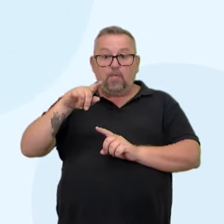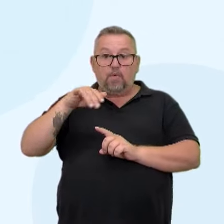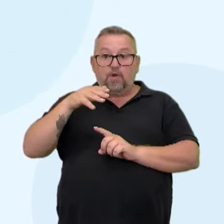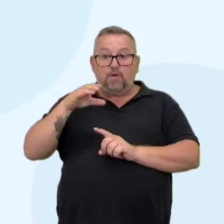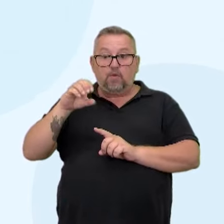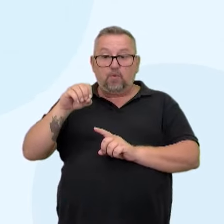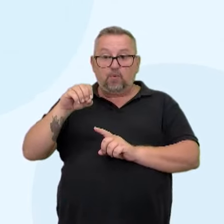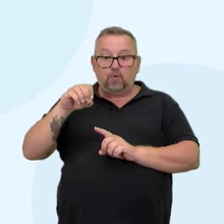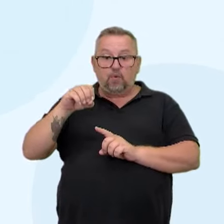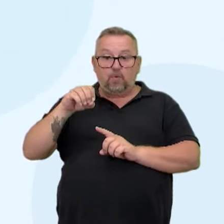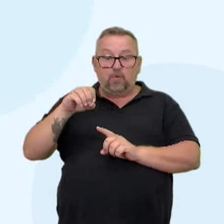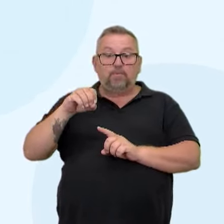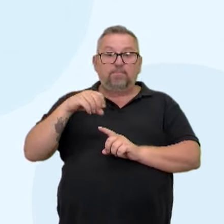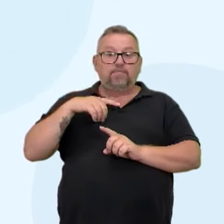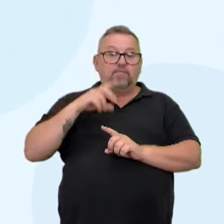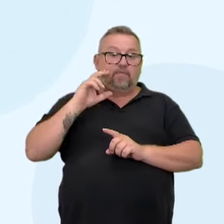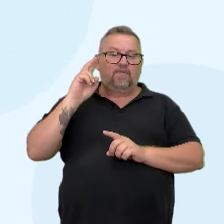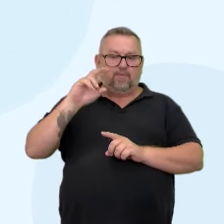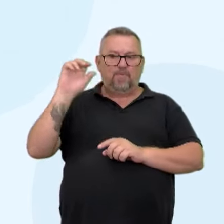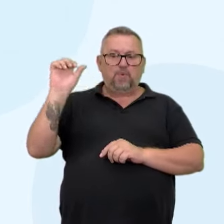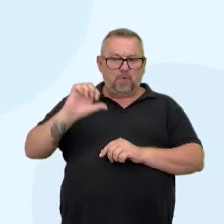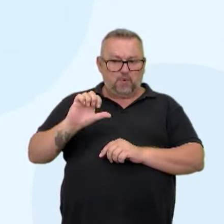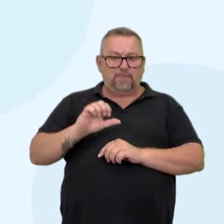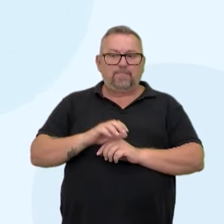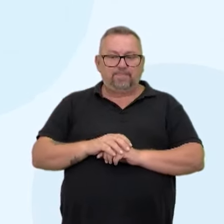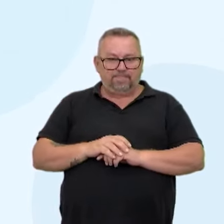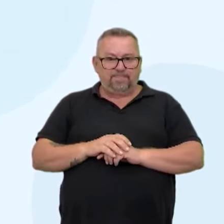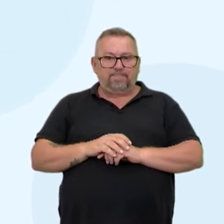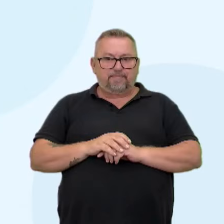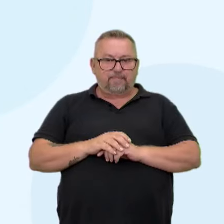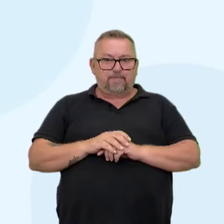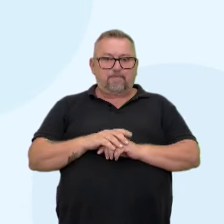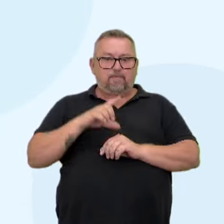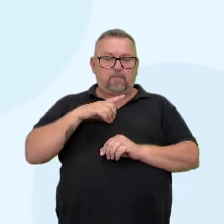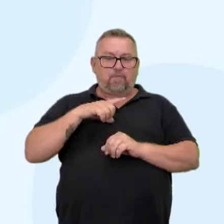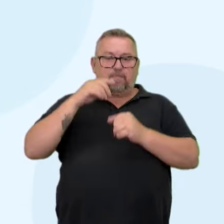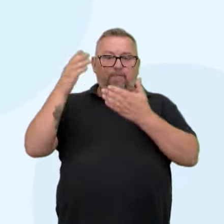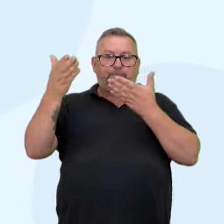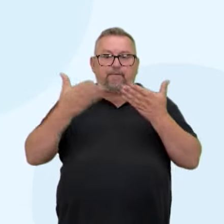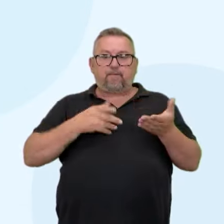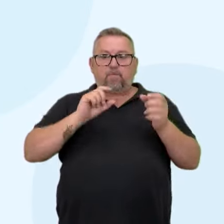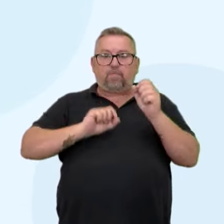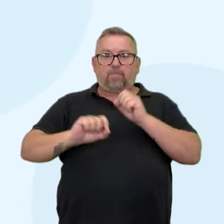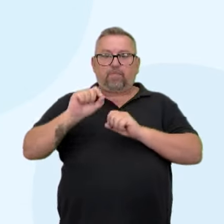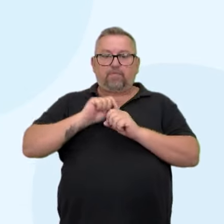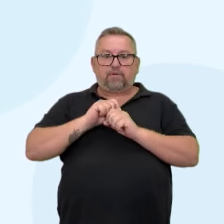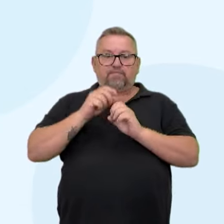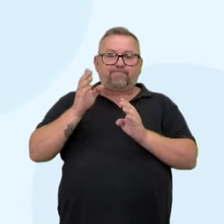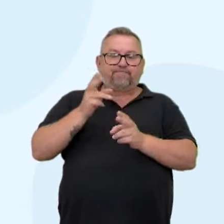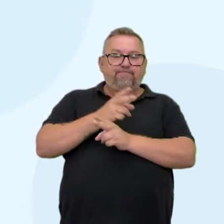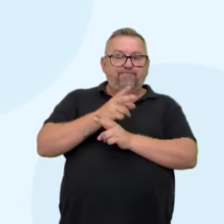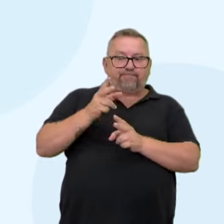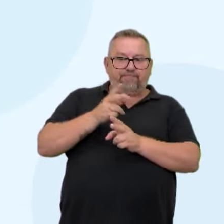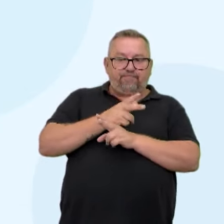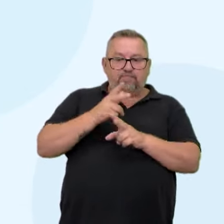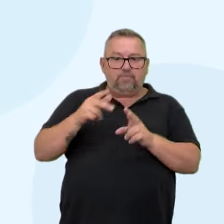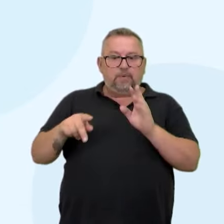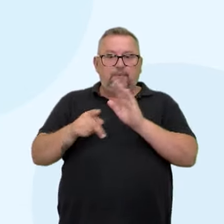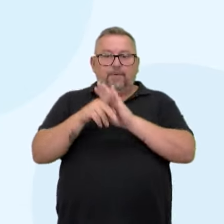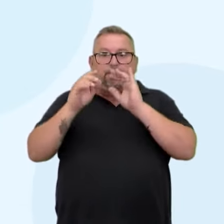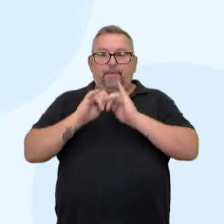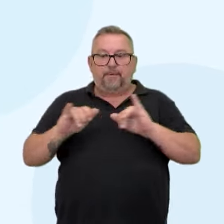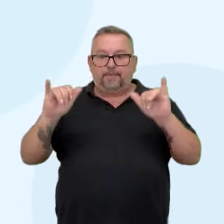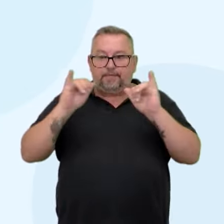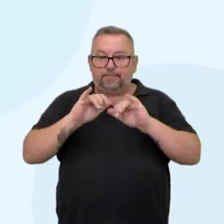o noticiário. Isso é ruim, isso é monopolizar. Isso traz uma desconfiança sobre a notícia. A gente